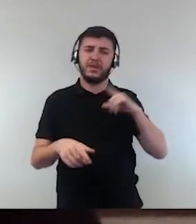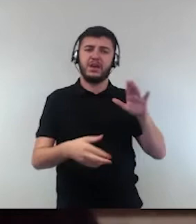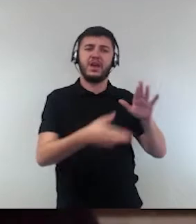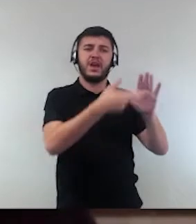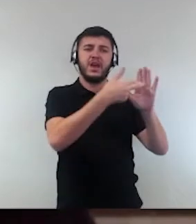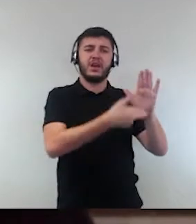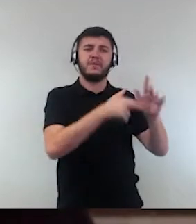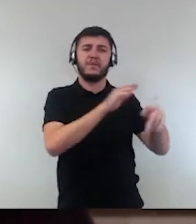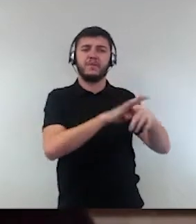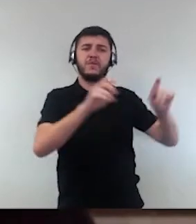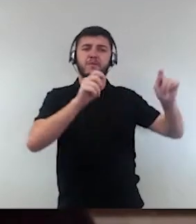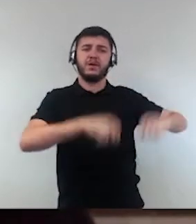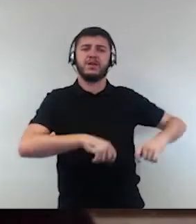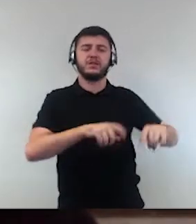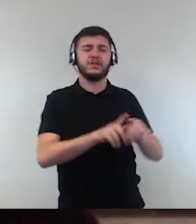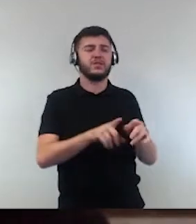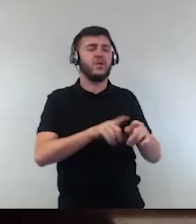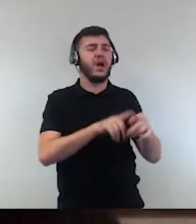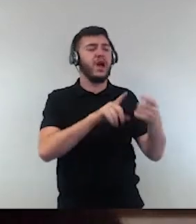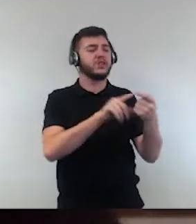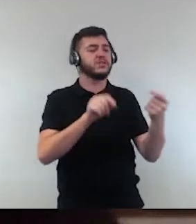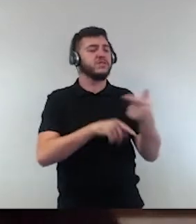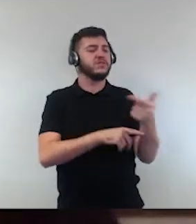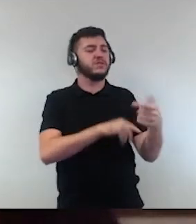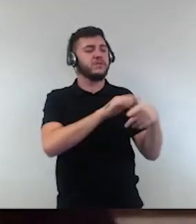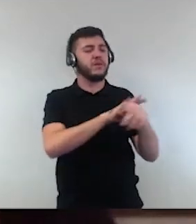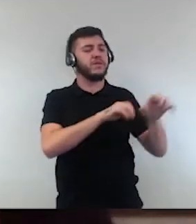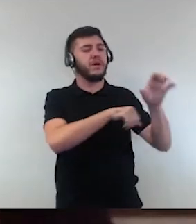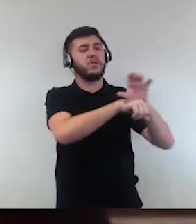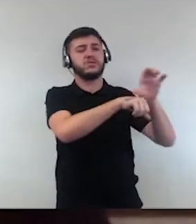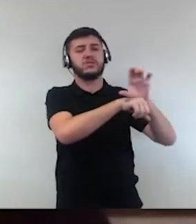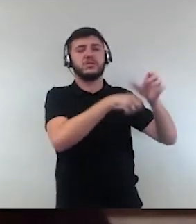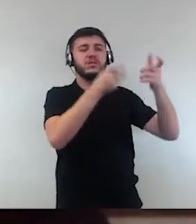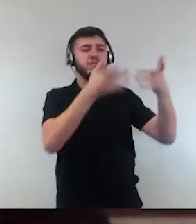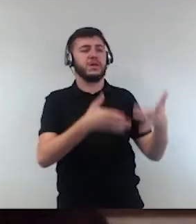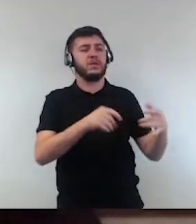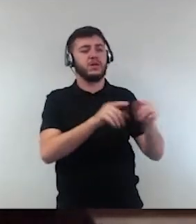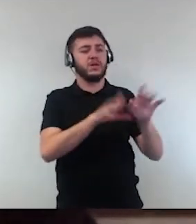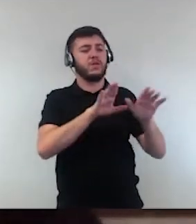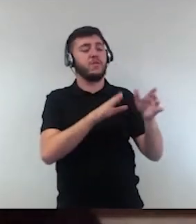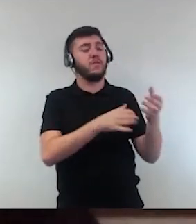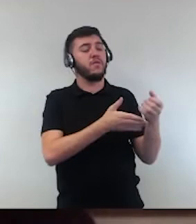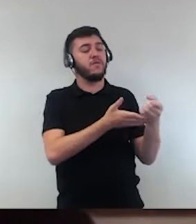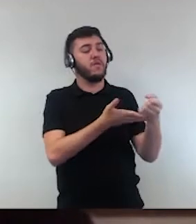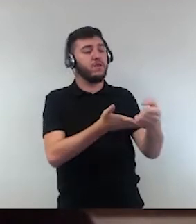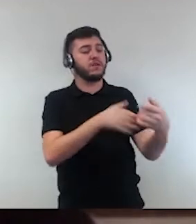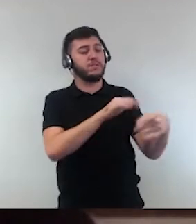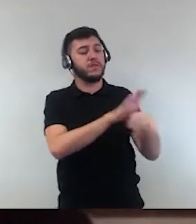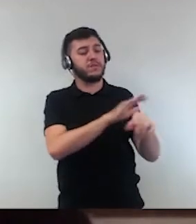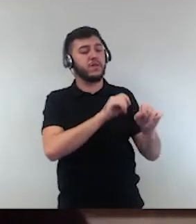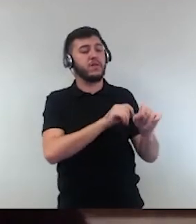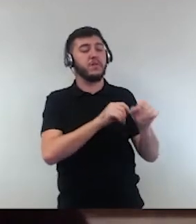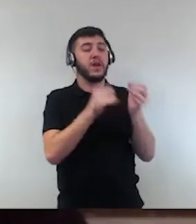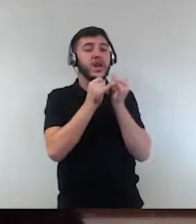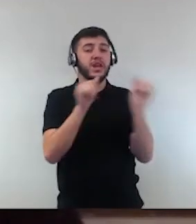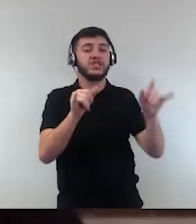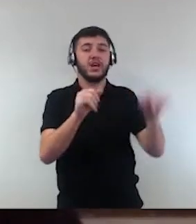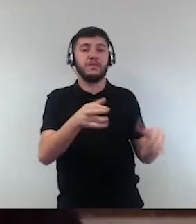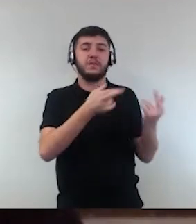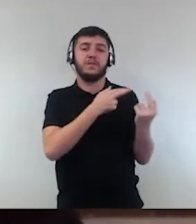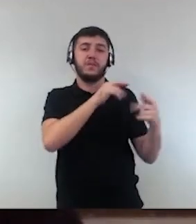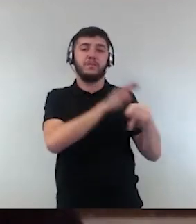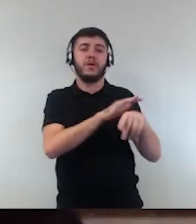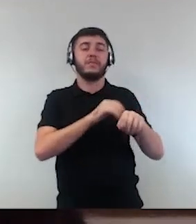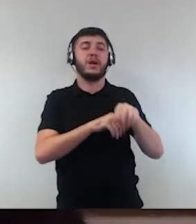artigo 22 da Constituição Federal, em quem legisla sobre fornecimento de energia elétrica é a União. Mas, infelizmente,